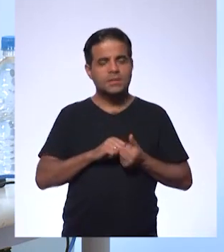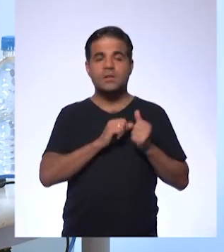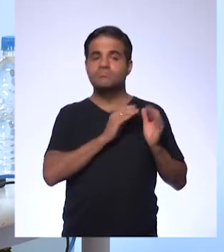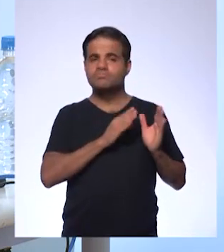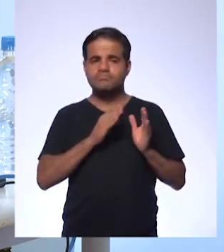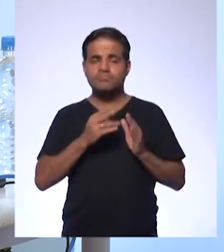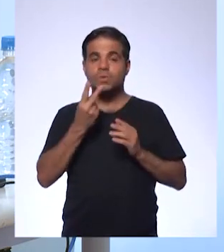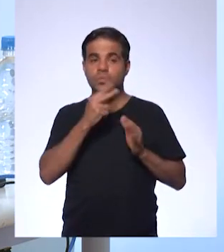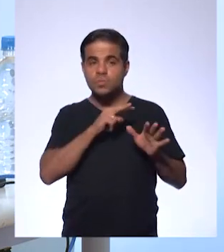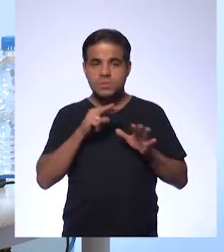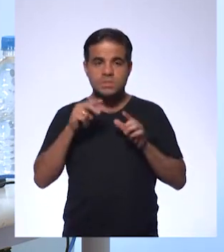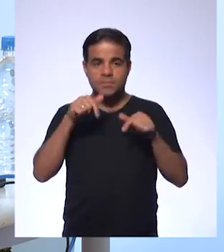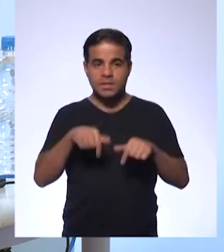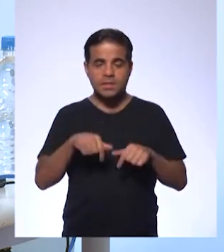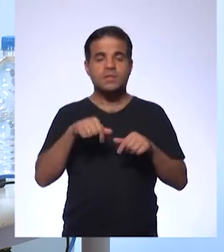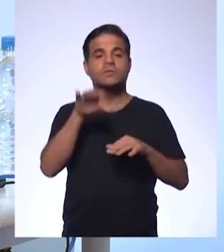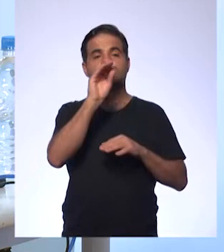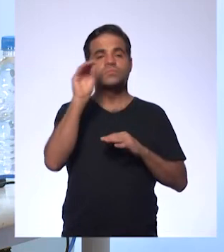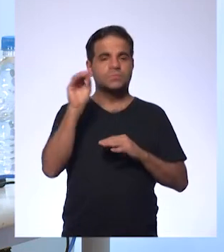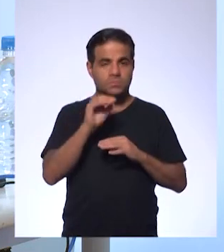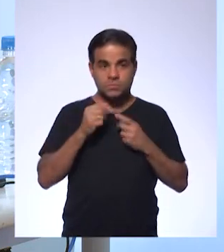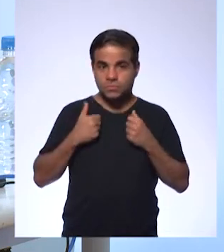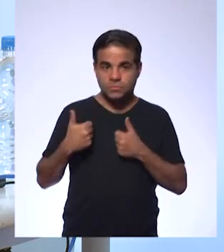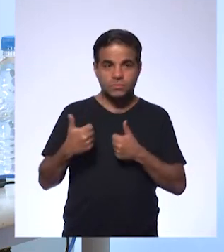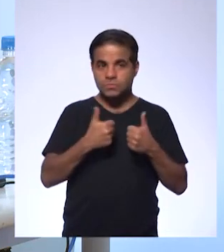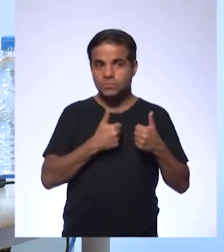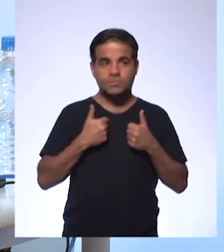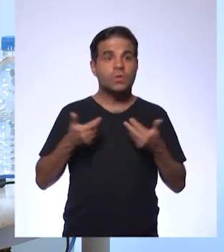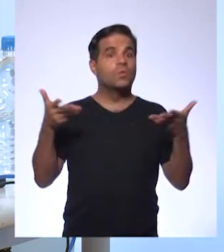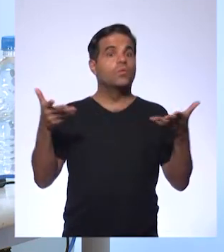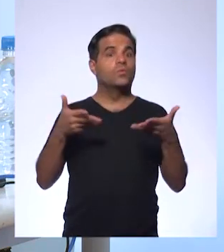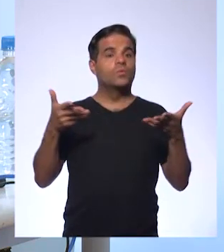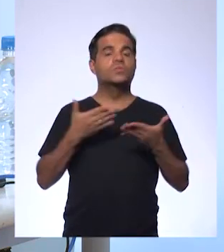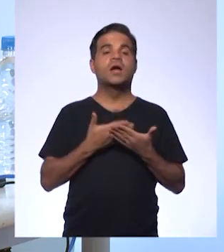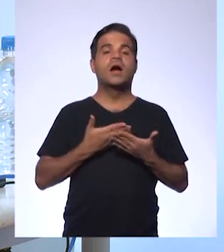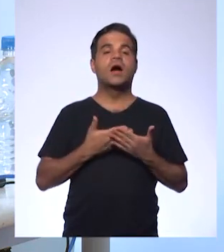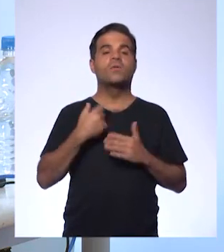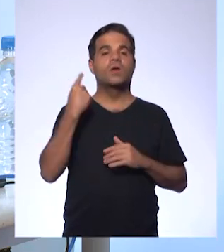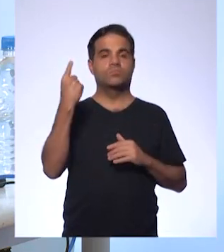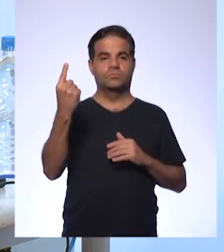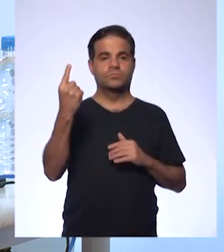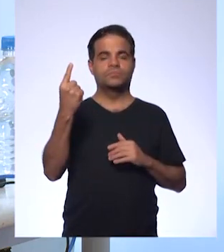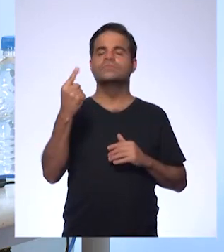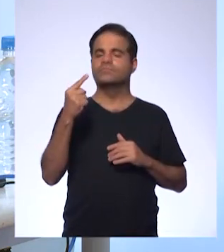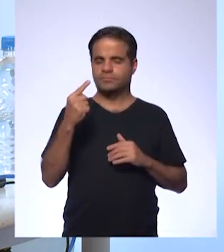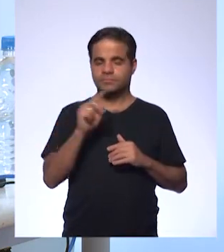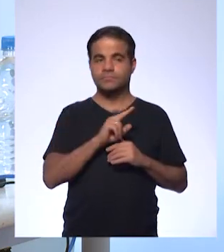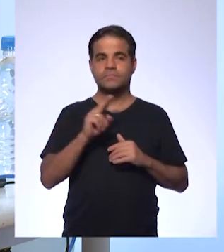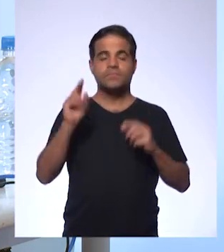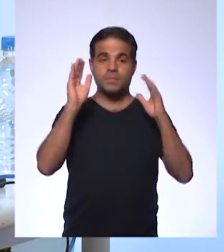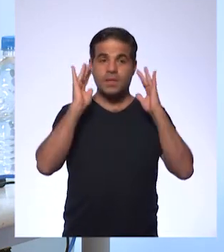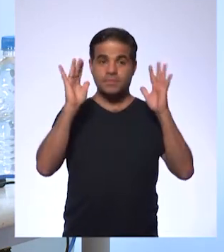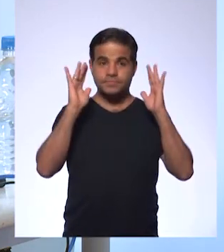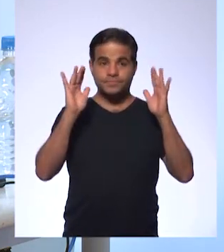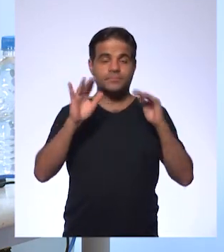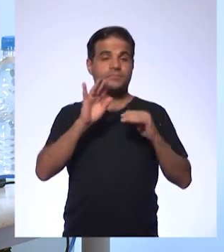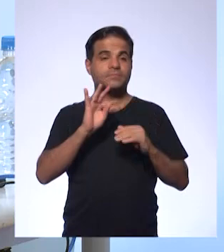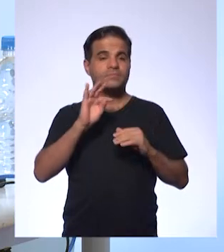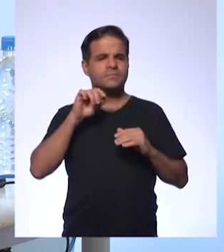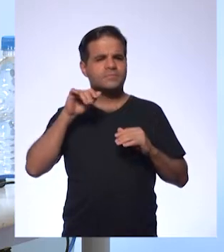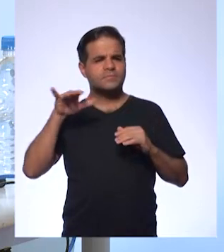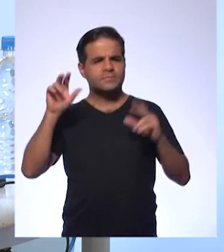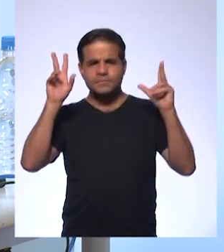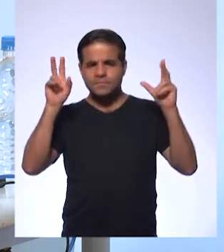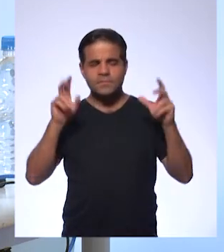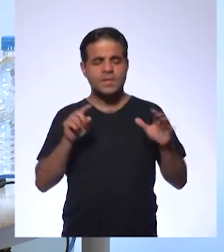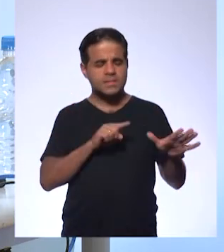para 2 semanas aqui no Centro de Mídias. Tudo bem? Hoje é a aula 1, tá? Que ela se chama Reflexão Temática. Nessa